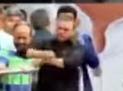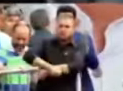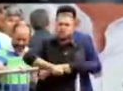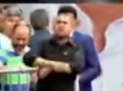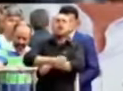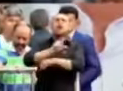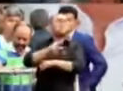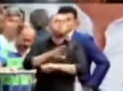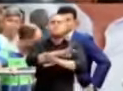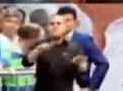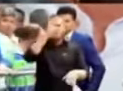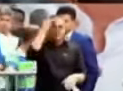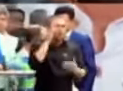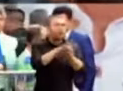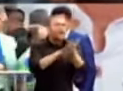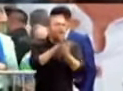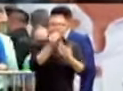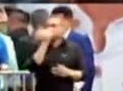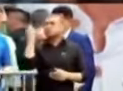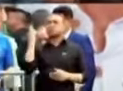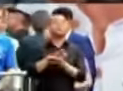deixar ninguém para trás.